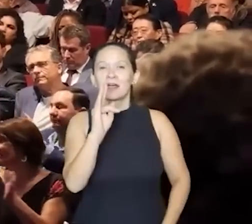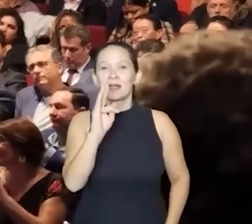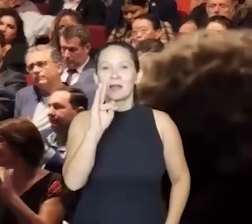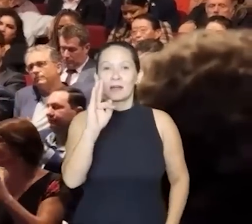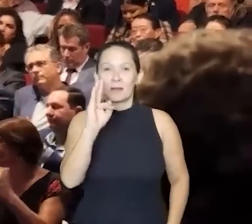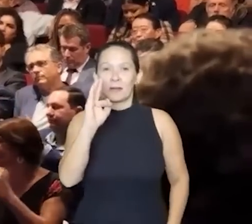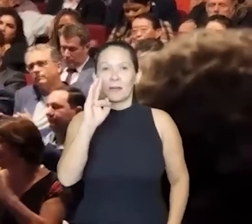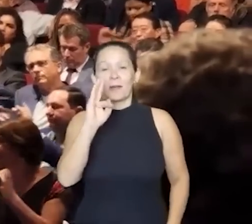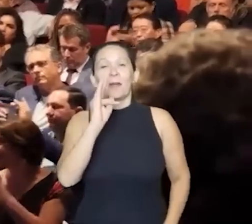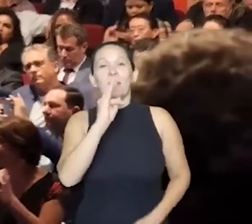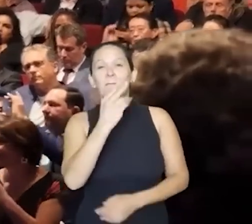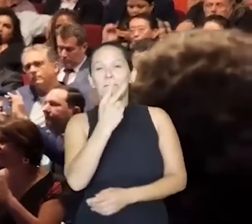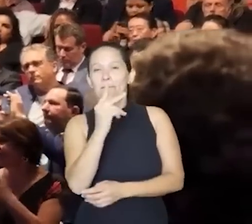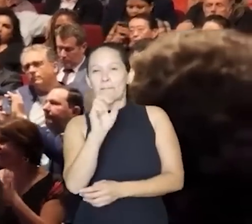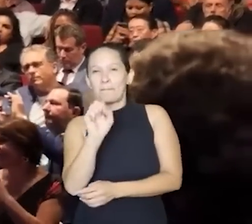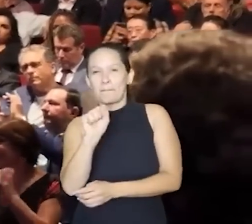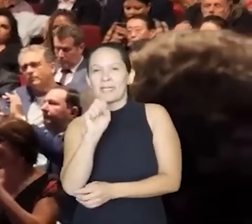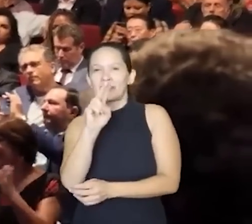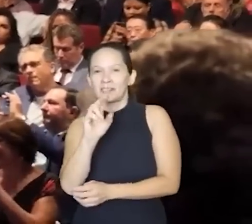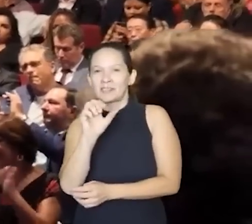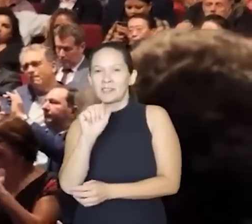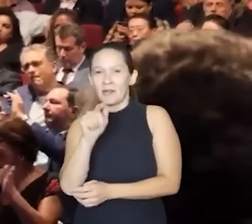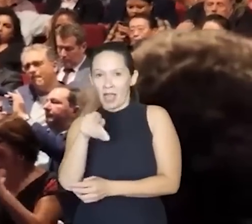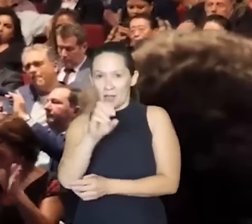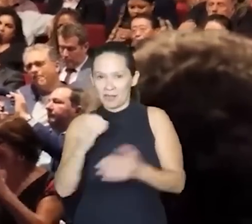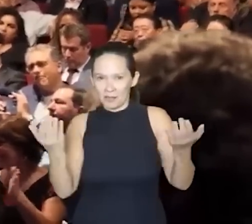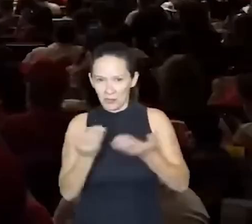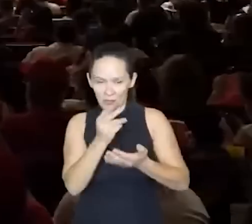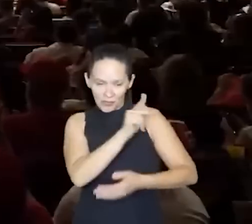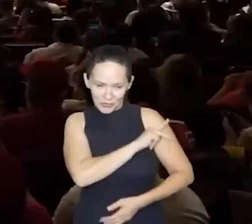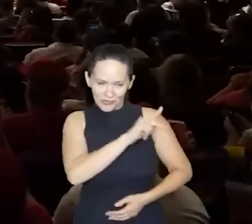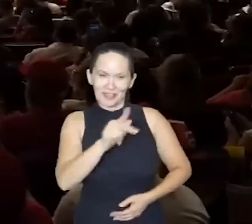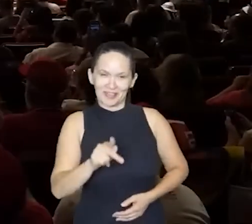companheiro Paulo Camoto, que assume hoje a presidência da Fundação.